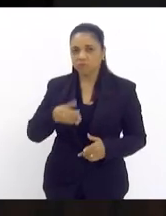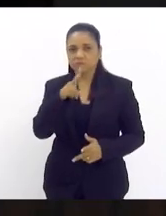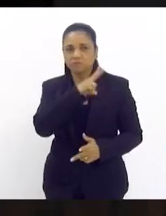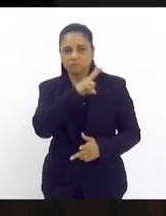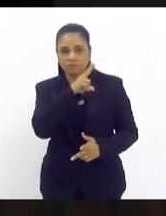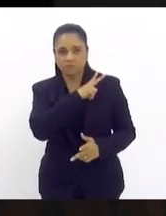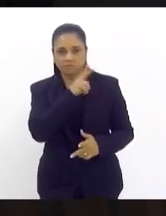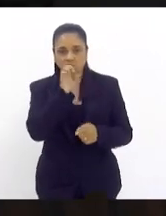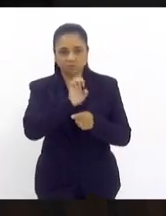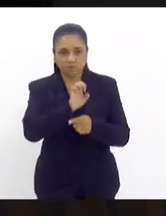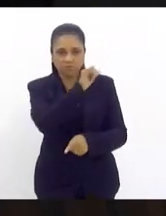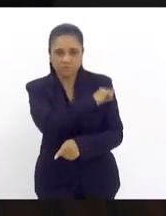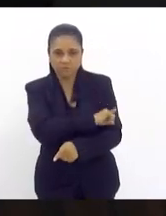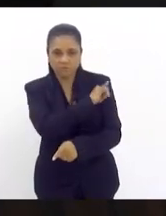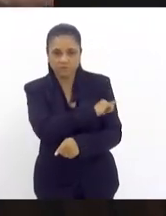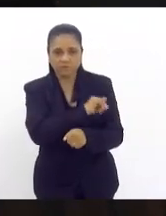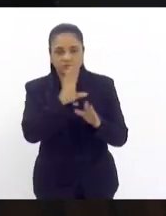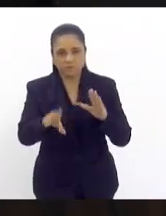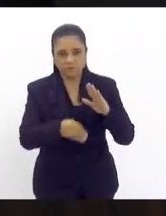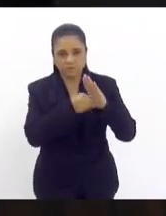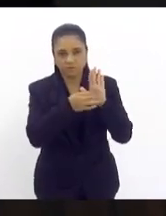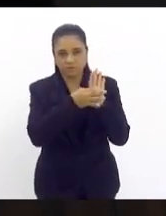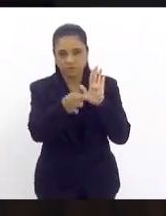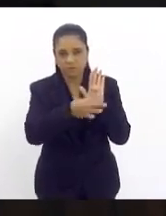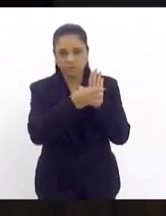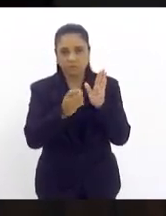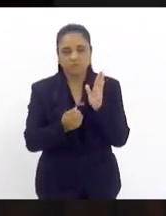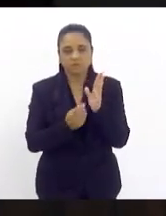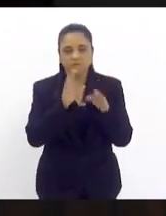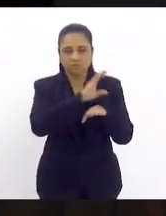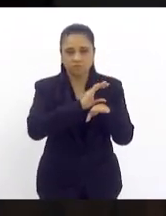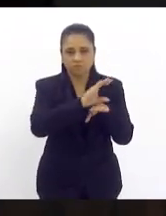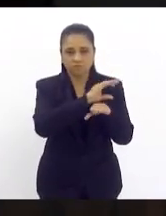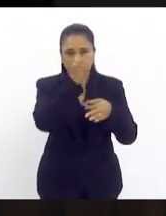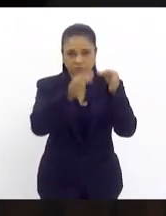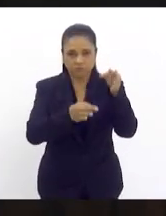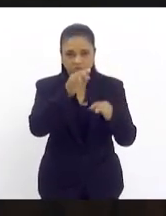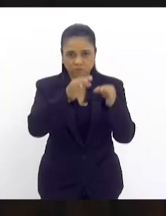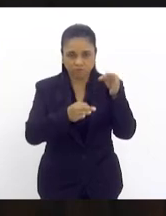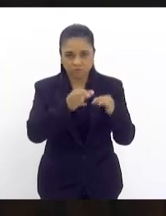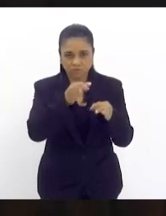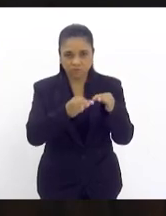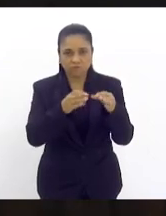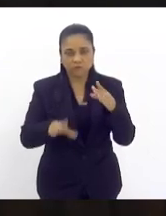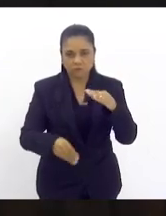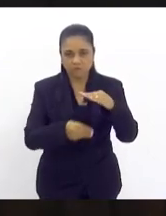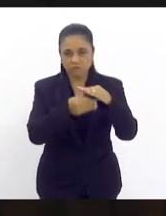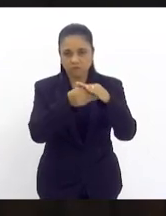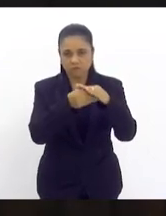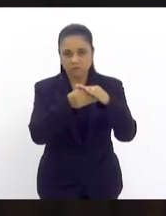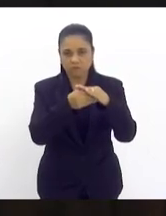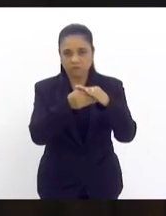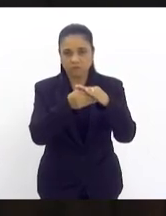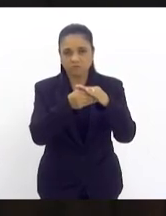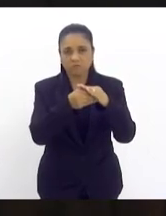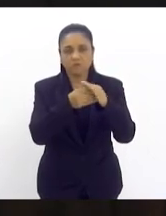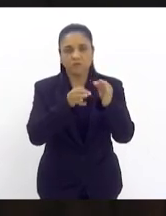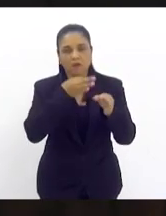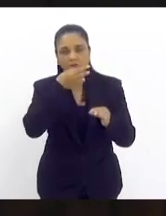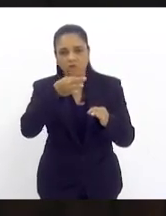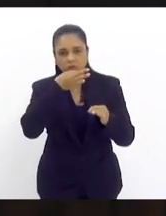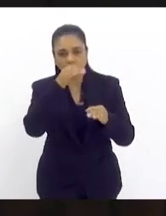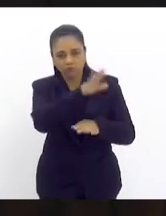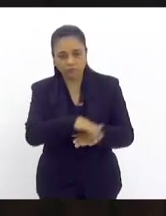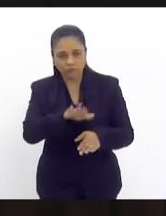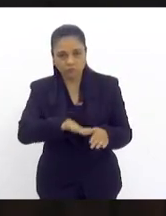de Janeiro. Pareceres das comissões de Constituição e Justiça pela constitucionalidade com emendas, de Assuntos da Criança,